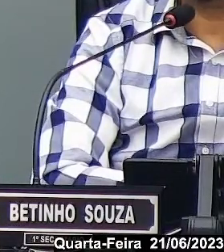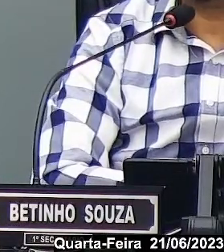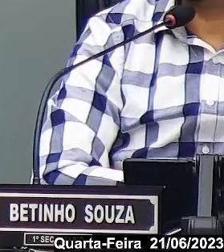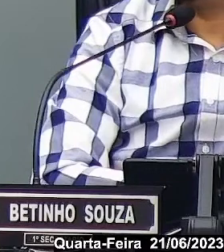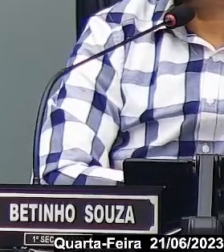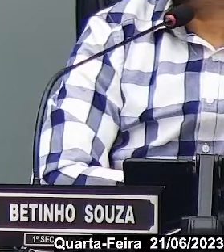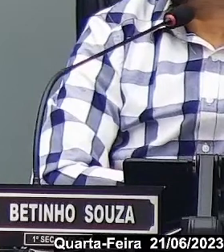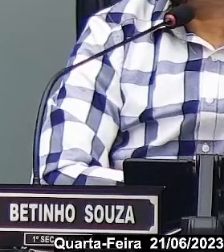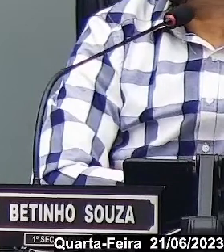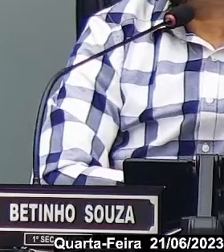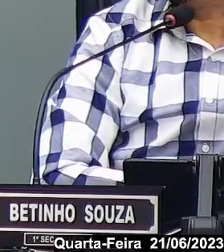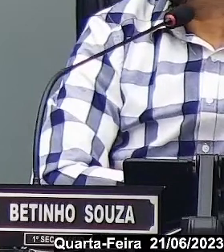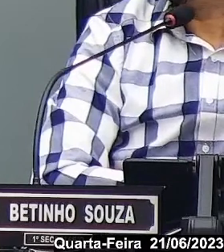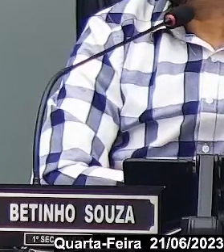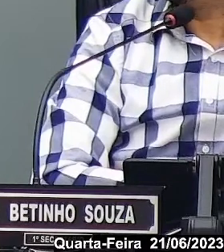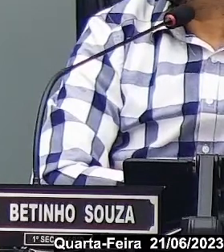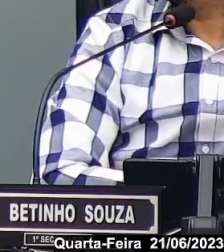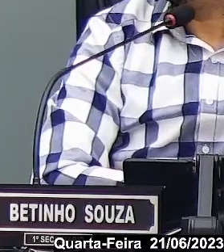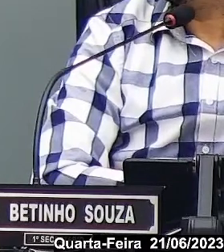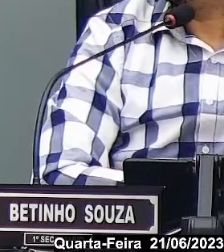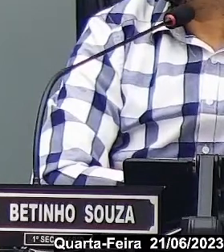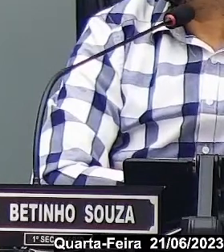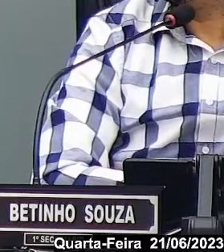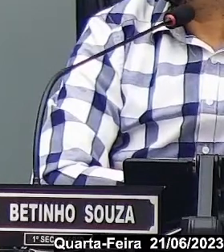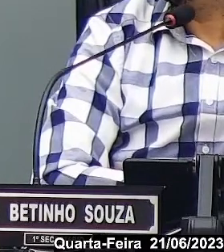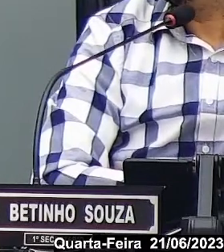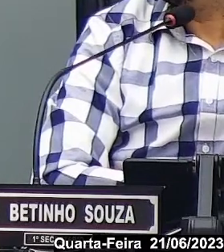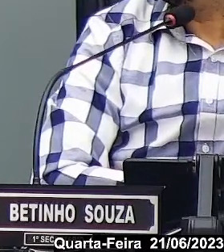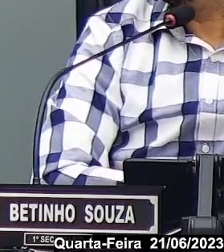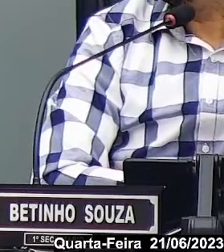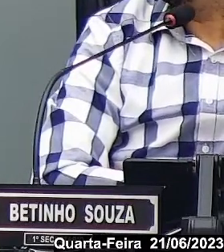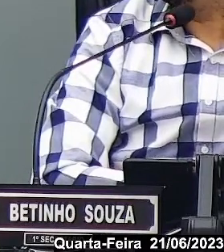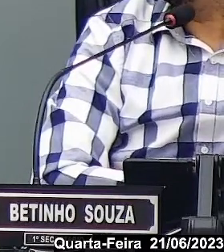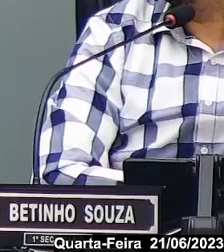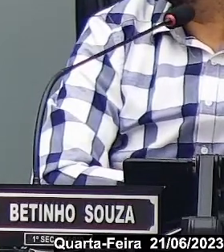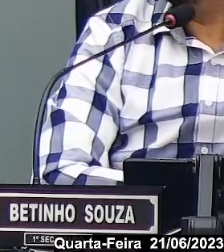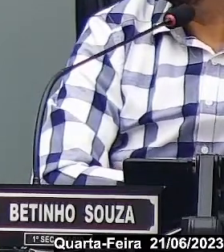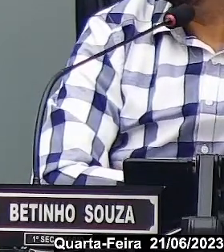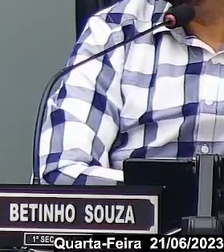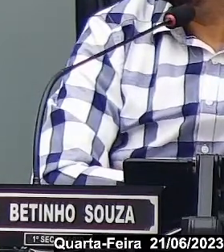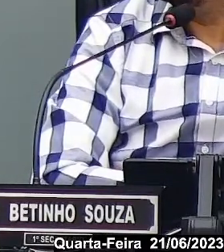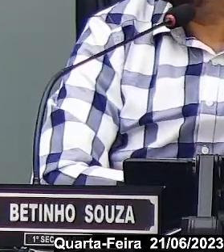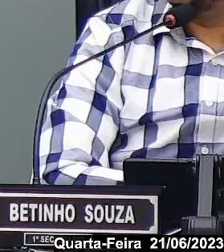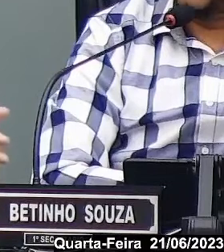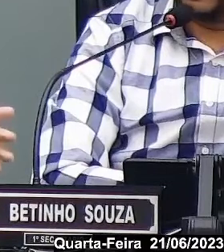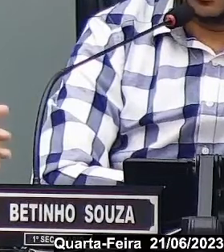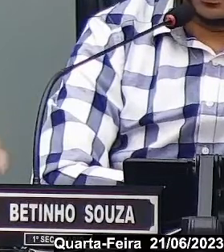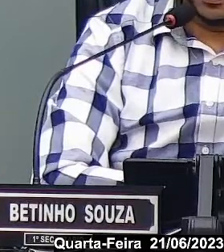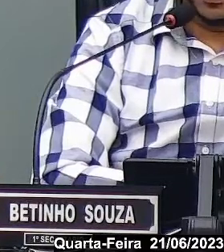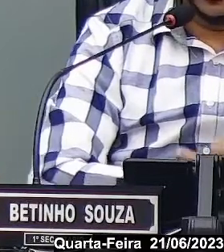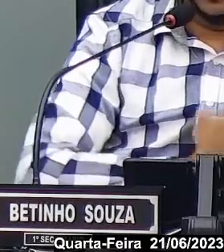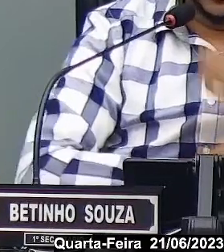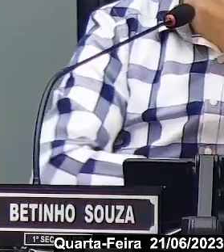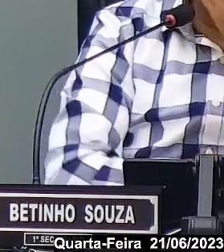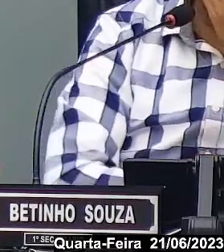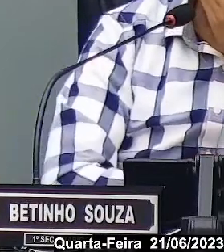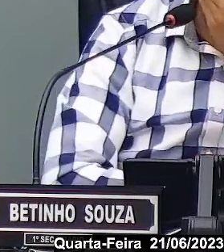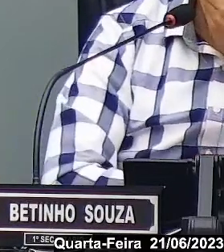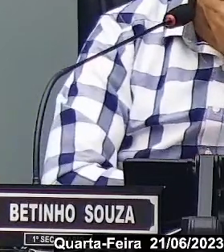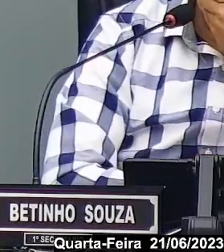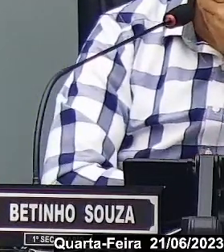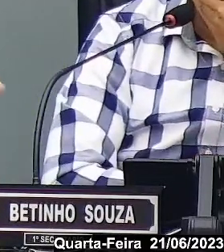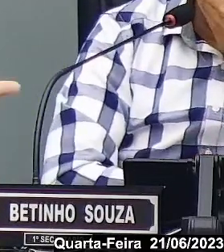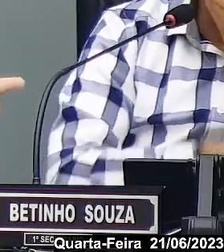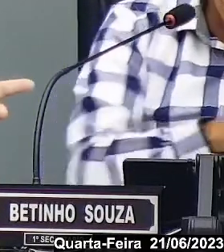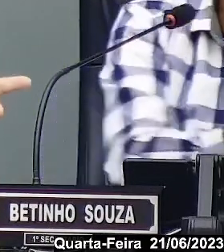Eu gostaria de sugerir a vocês que se candidatassem na próxima eleição para ter o direito da fala. Vocês não